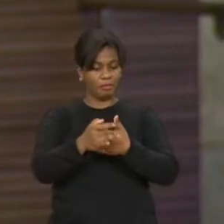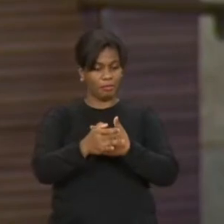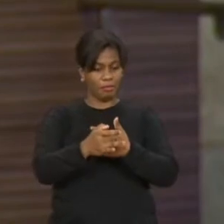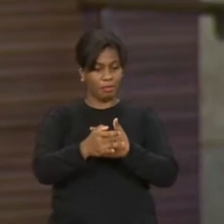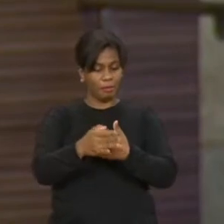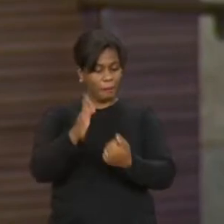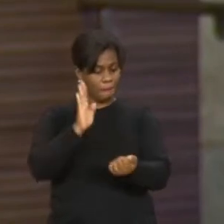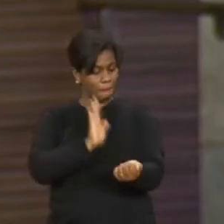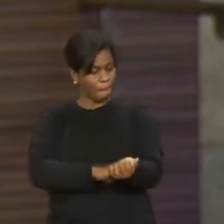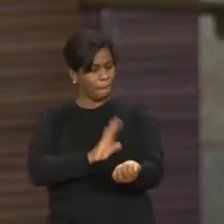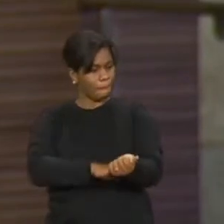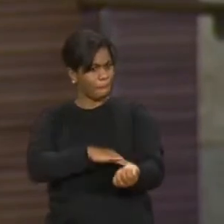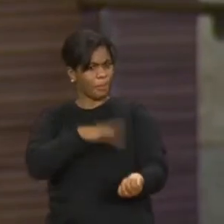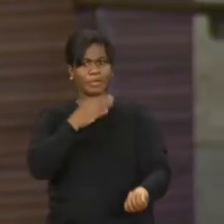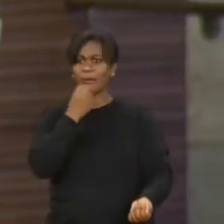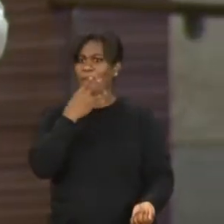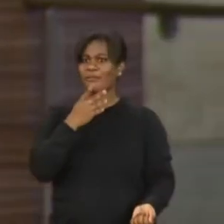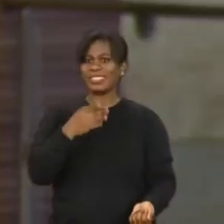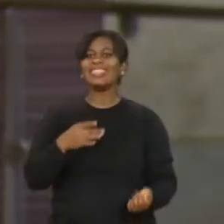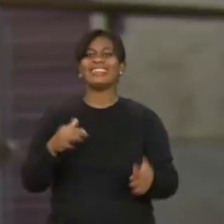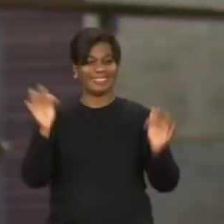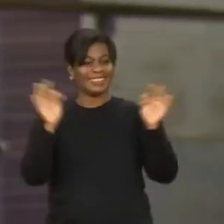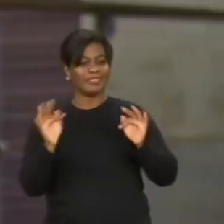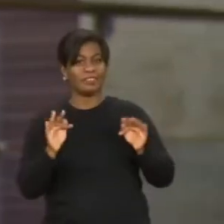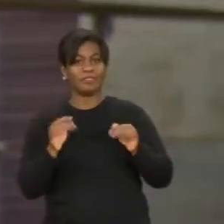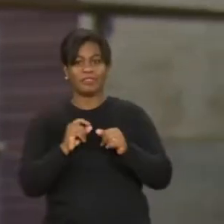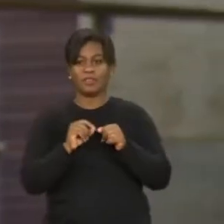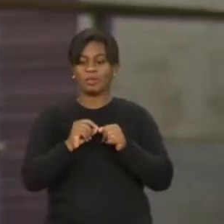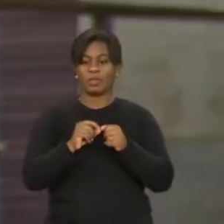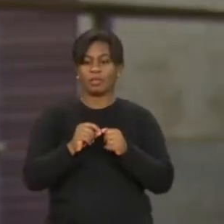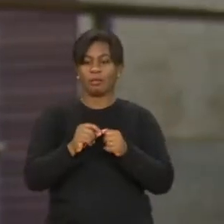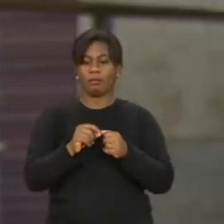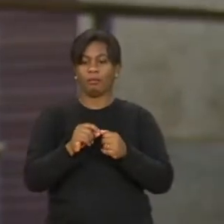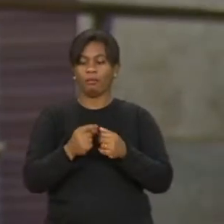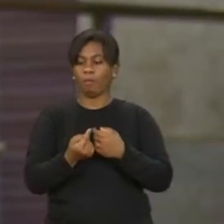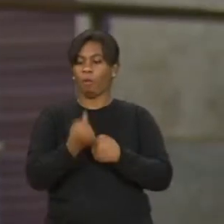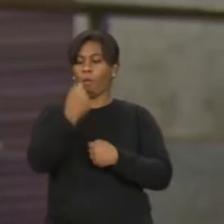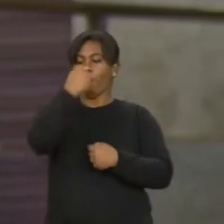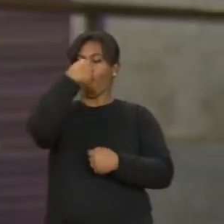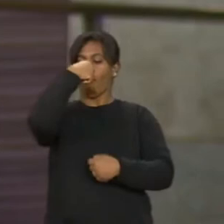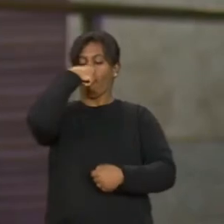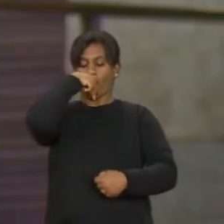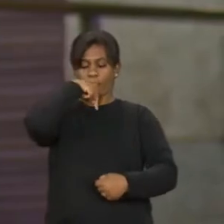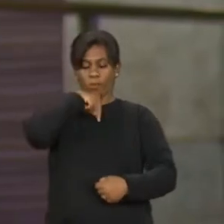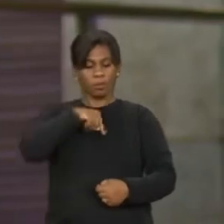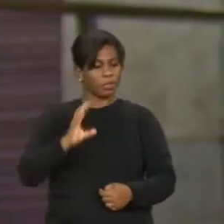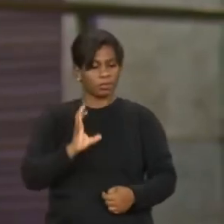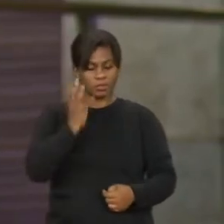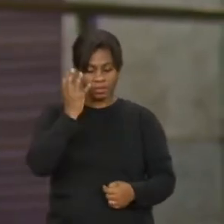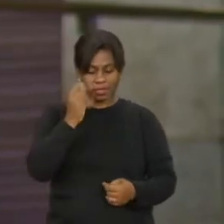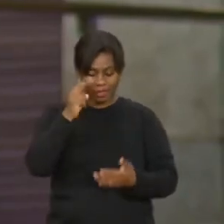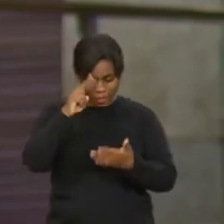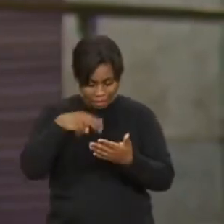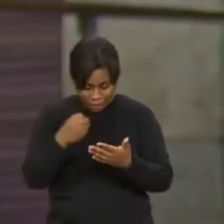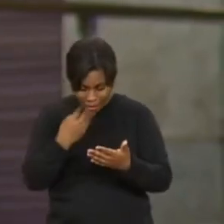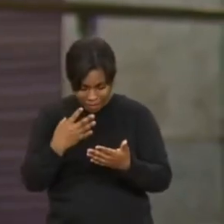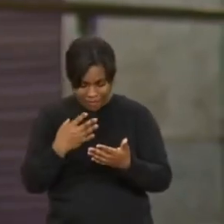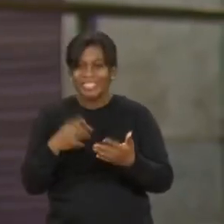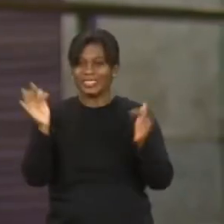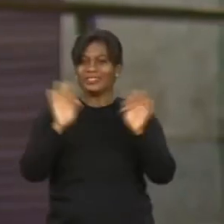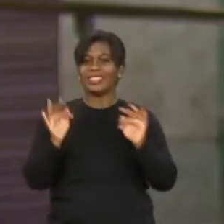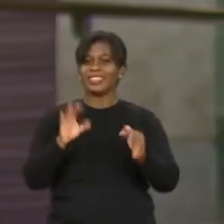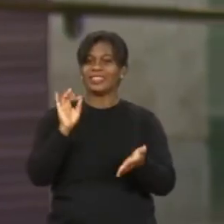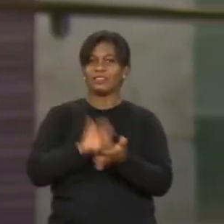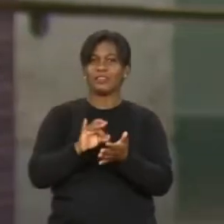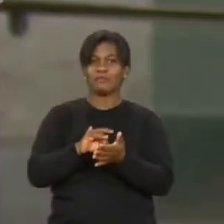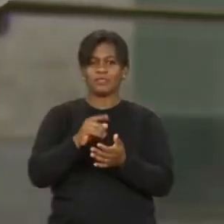fica todo feliz. Você faz uma endoscopia, né? E chega o resultado, você fica todo feliz. Sim ou não? Você